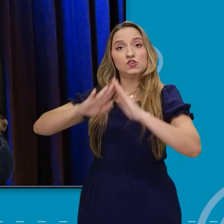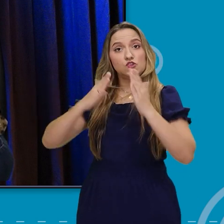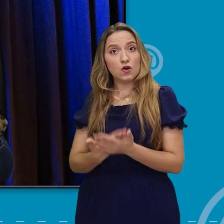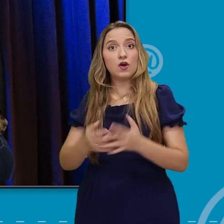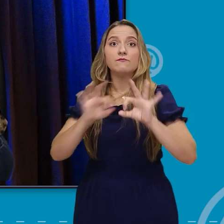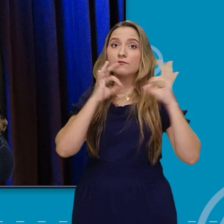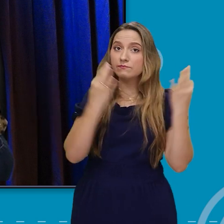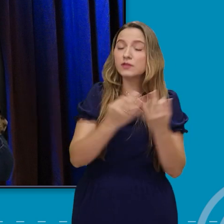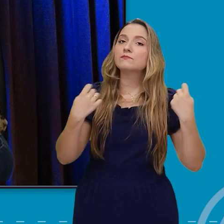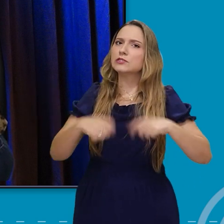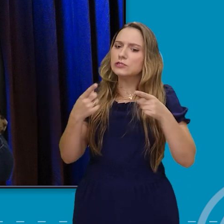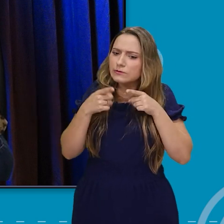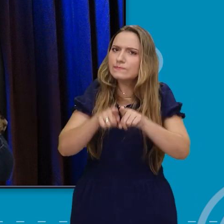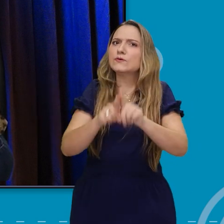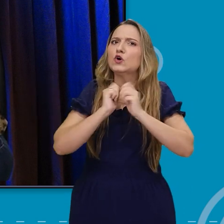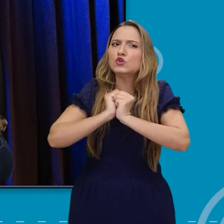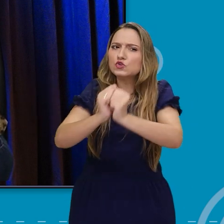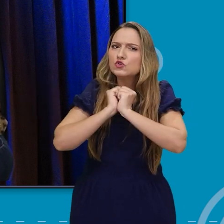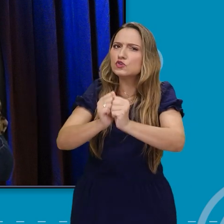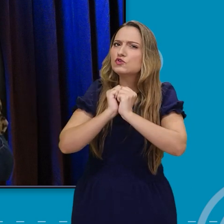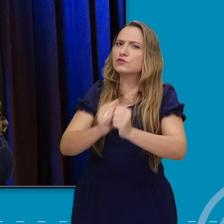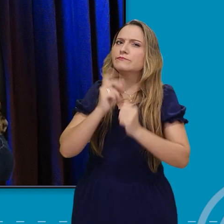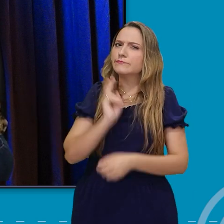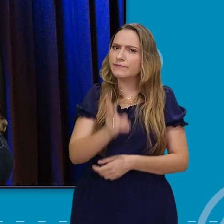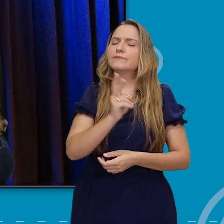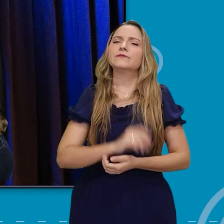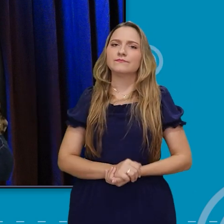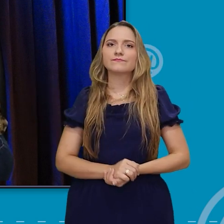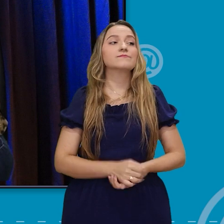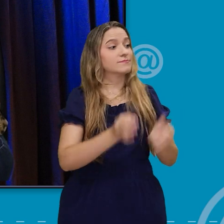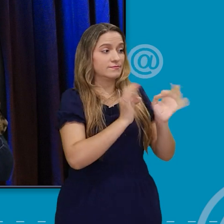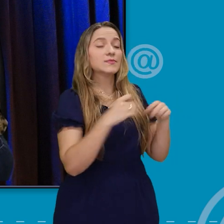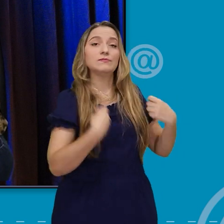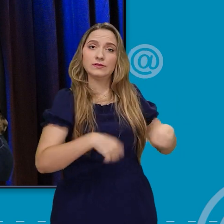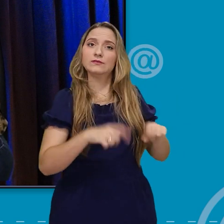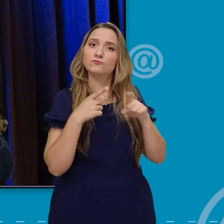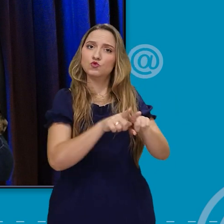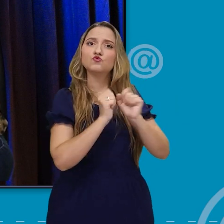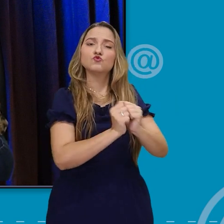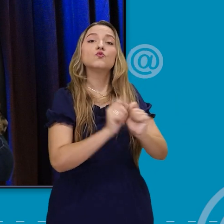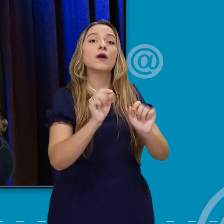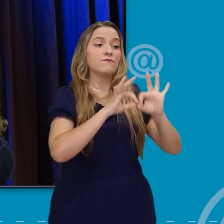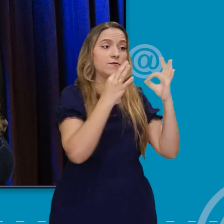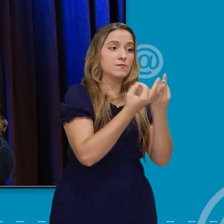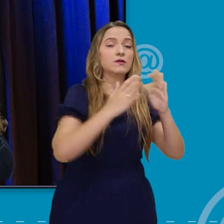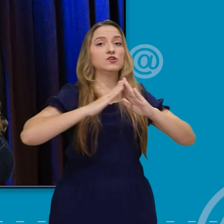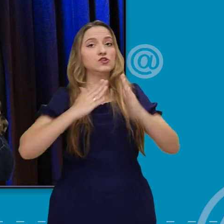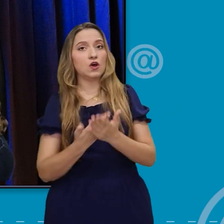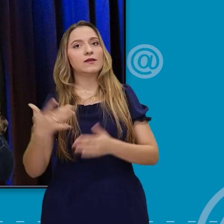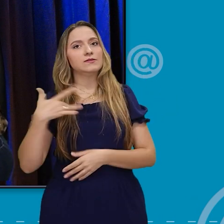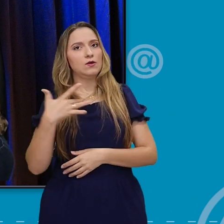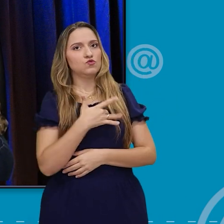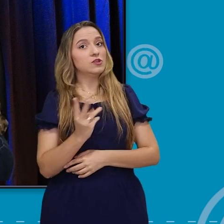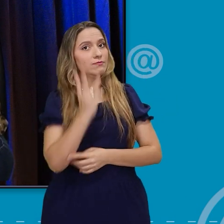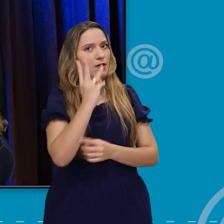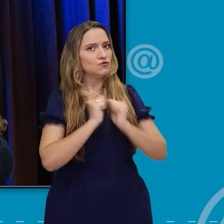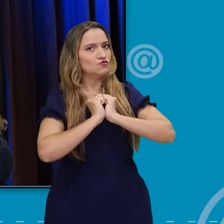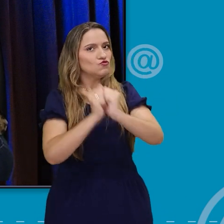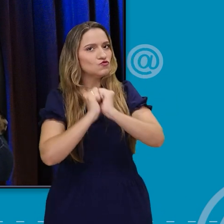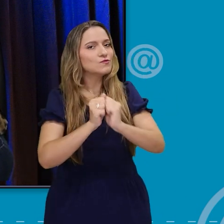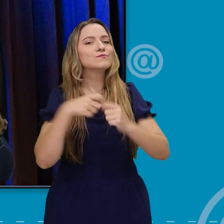escola e as famílias precisam ser assim, ó, ponte uma das outras. Tripé, né? Tripézinho, família, né? Escola e